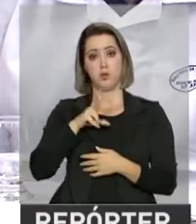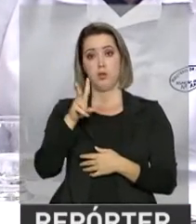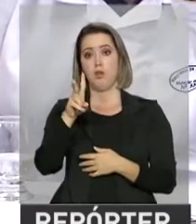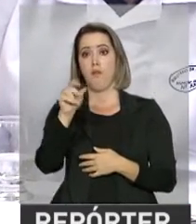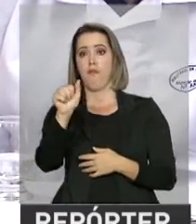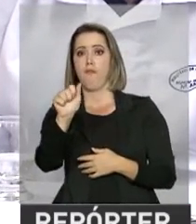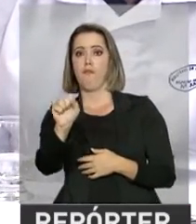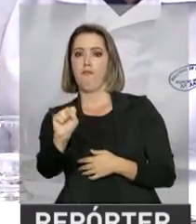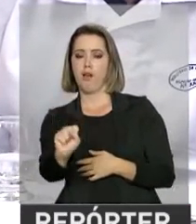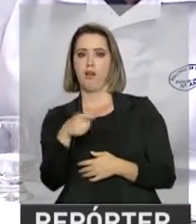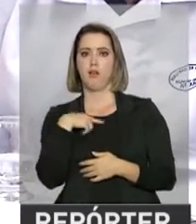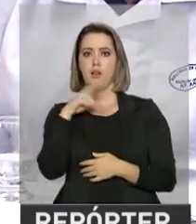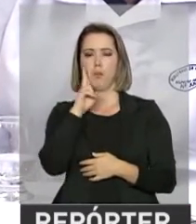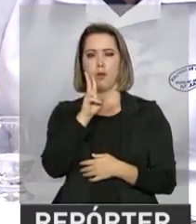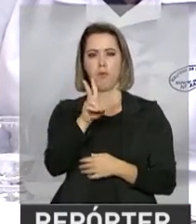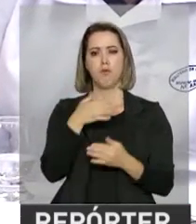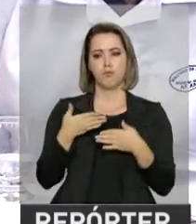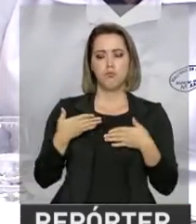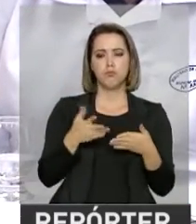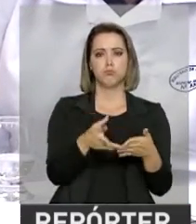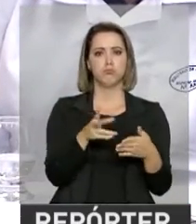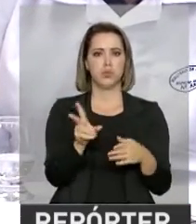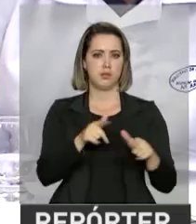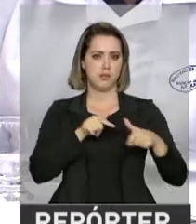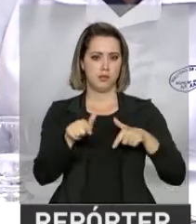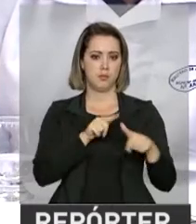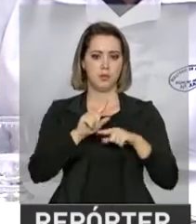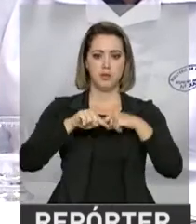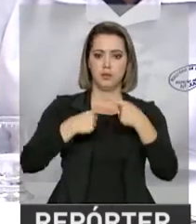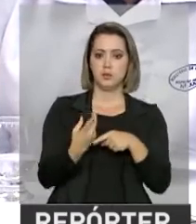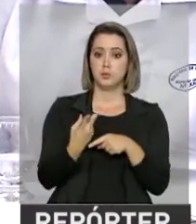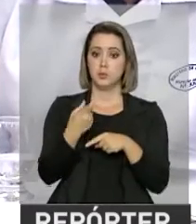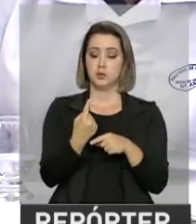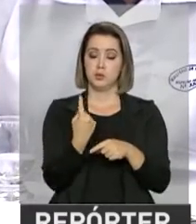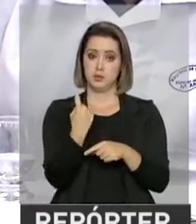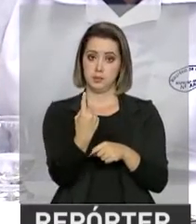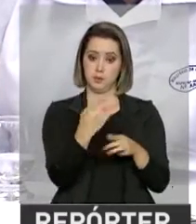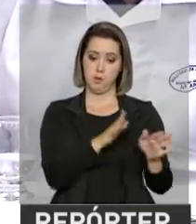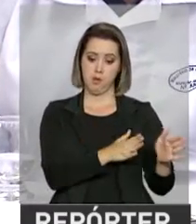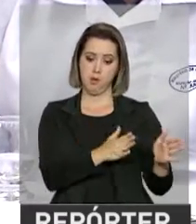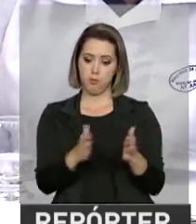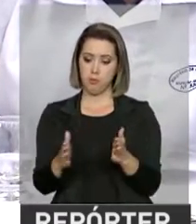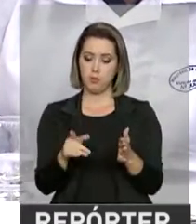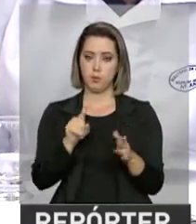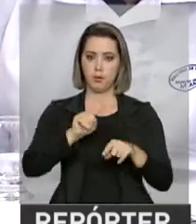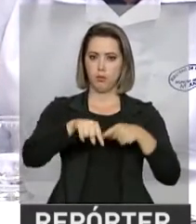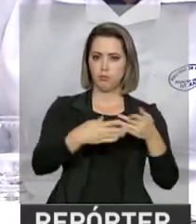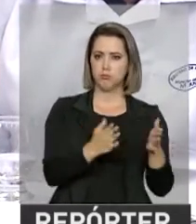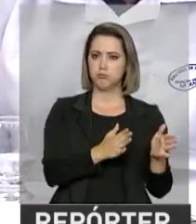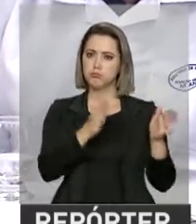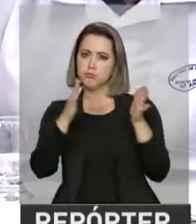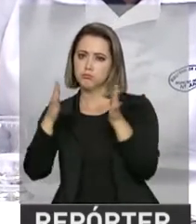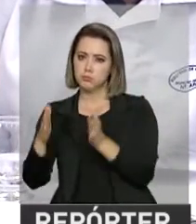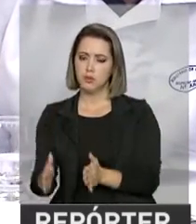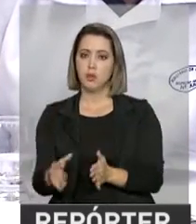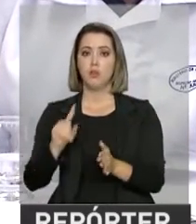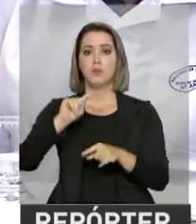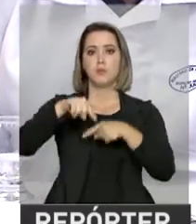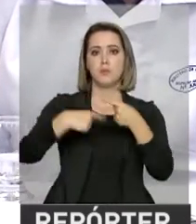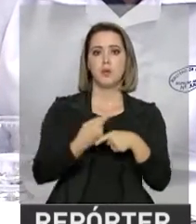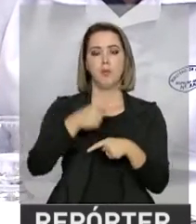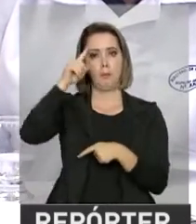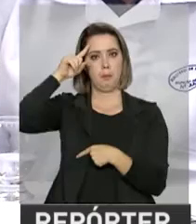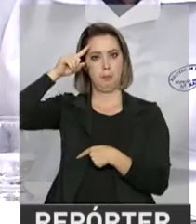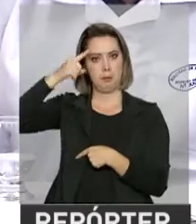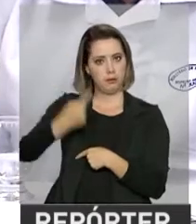tal e tal lugar para você. Depois dessa primeira etapa, virão as remoções de